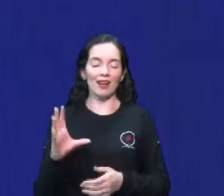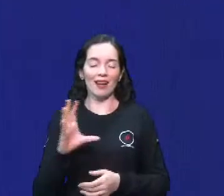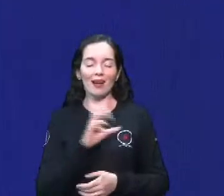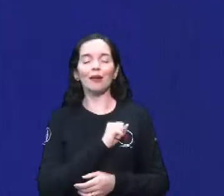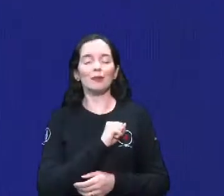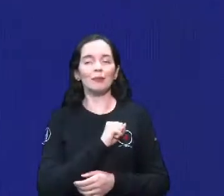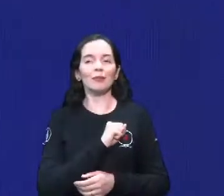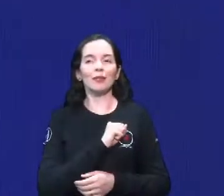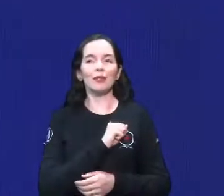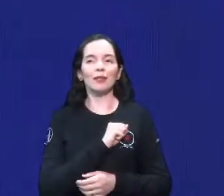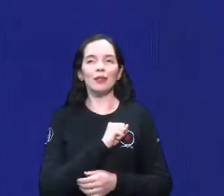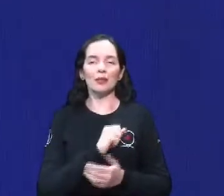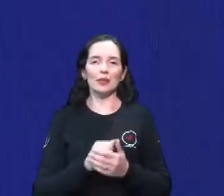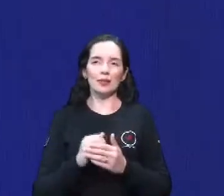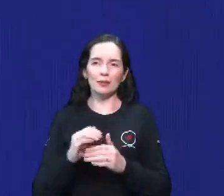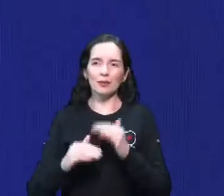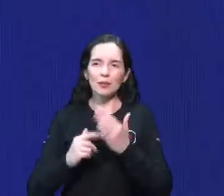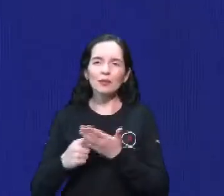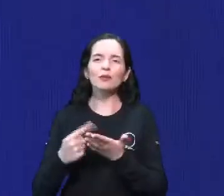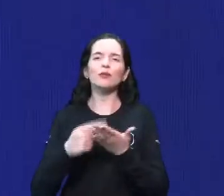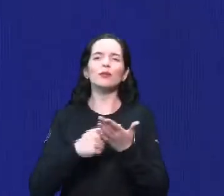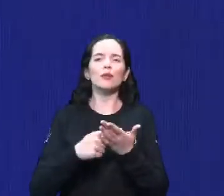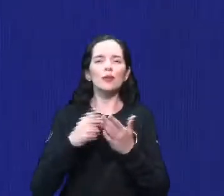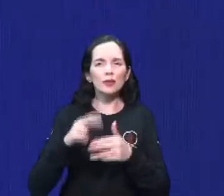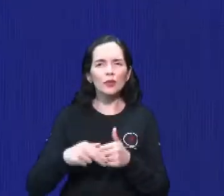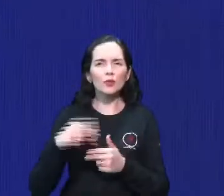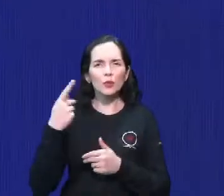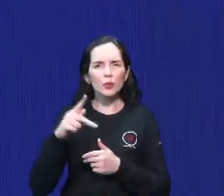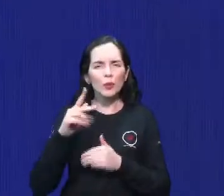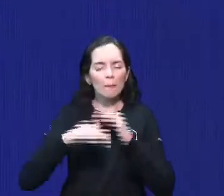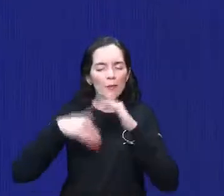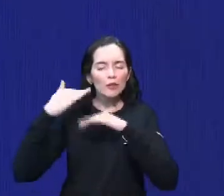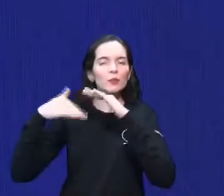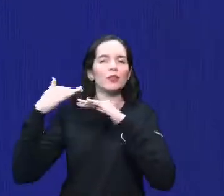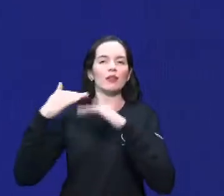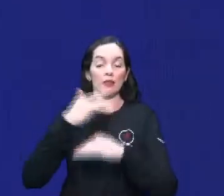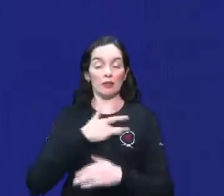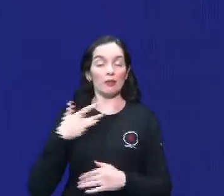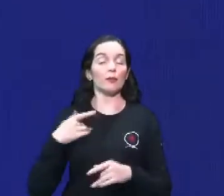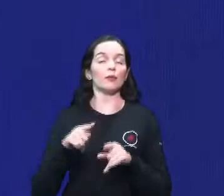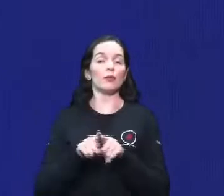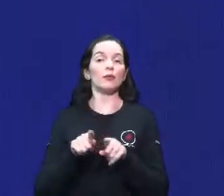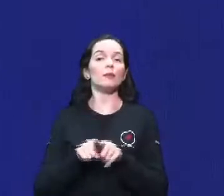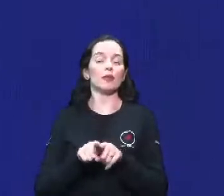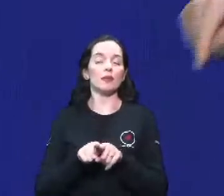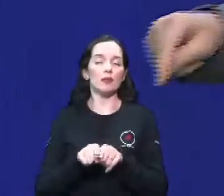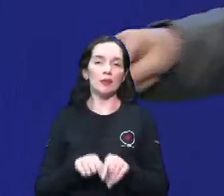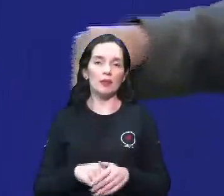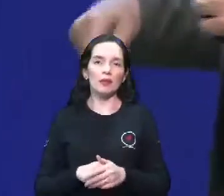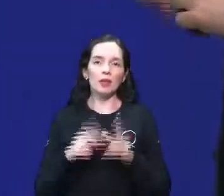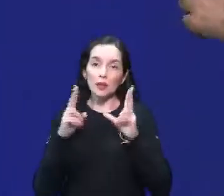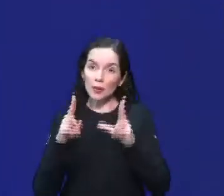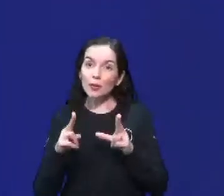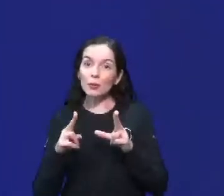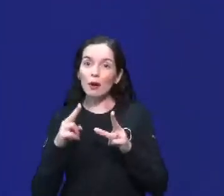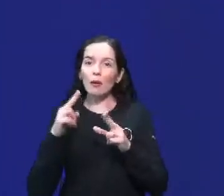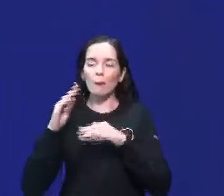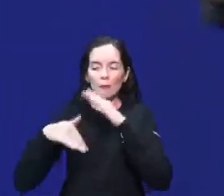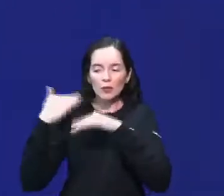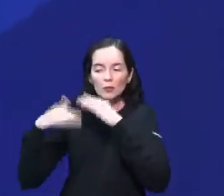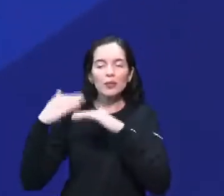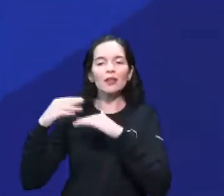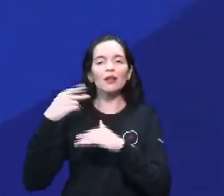de tudo, faço votos por tua prosperidade e saúde, assim como é próspera a